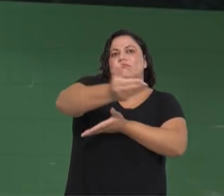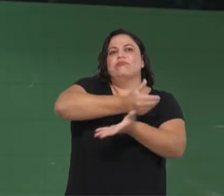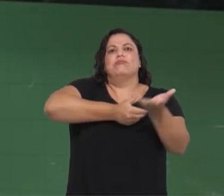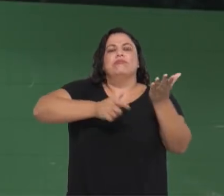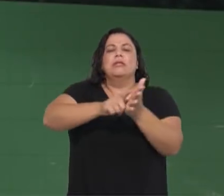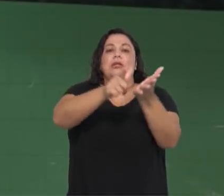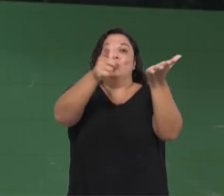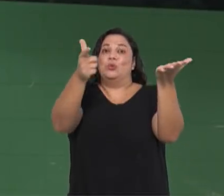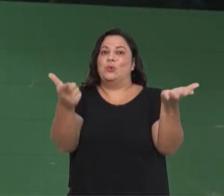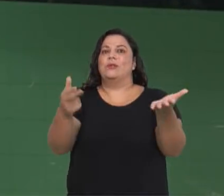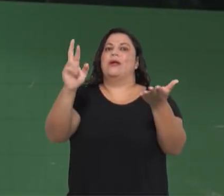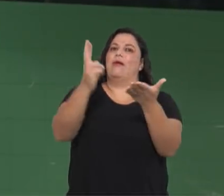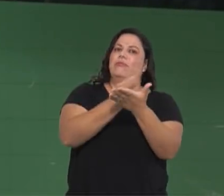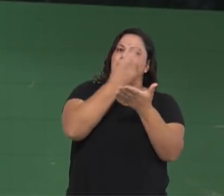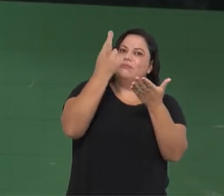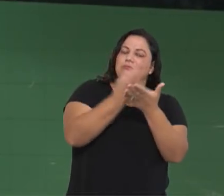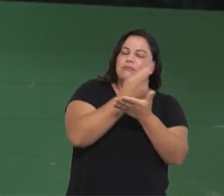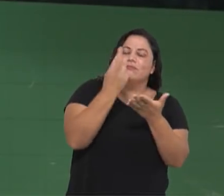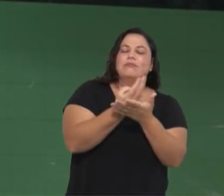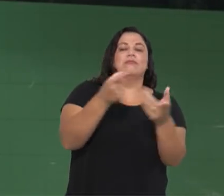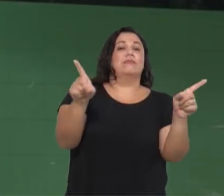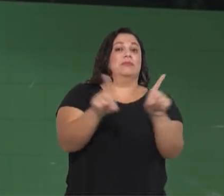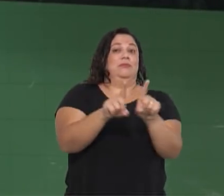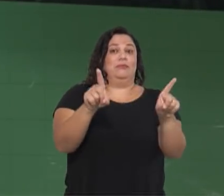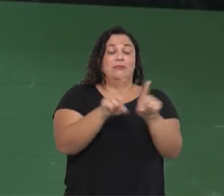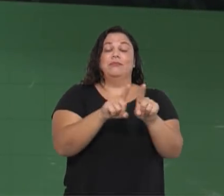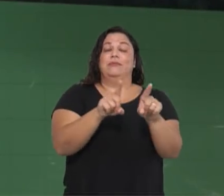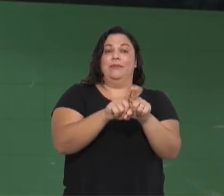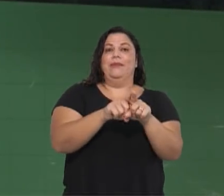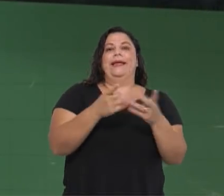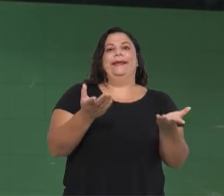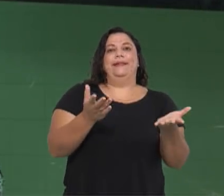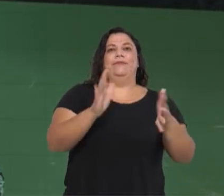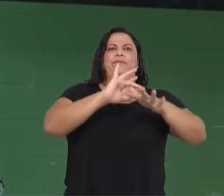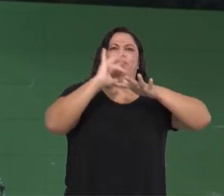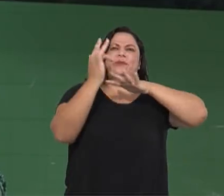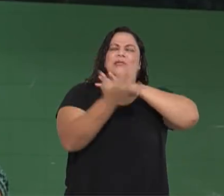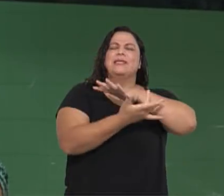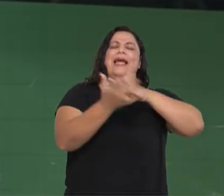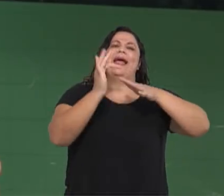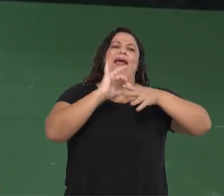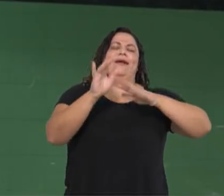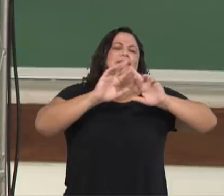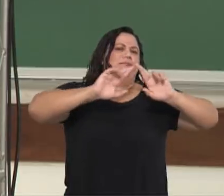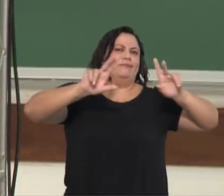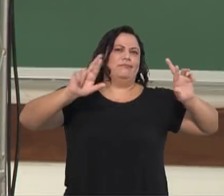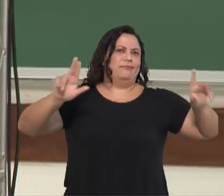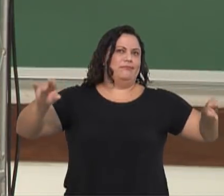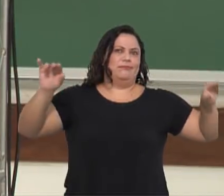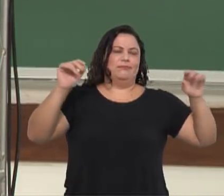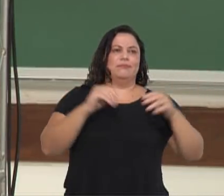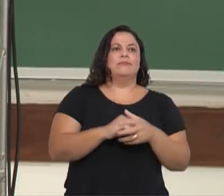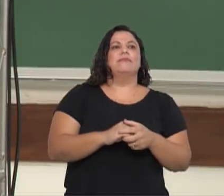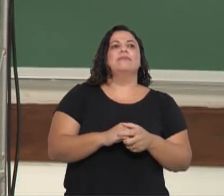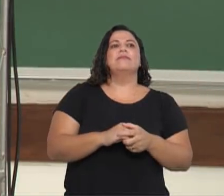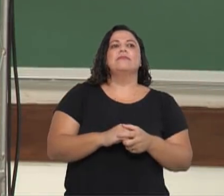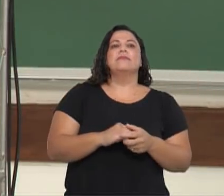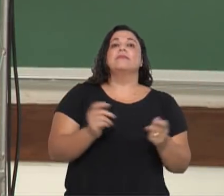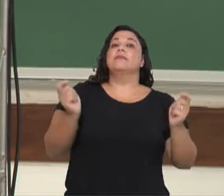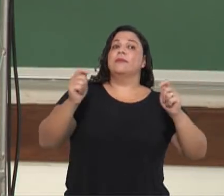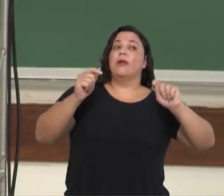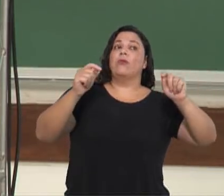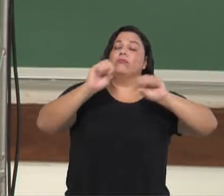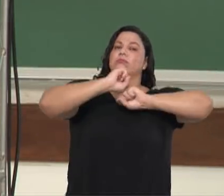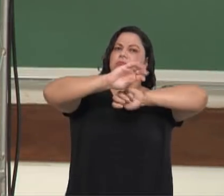como revistas físicas ou virtuais, também em blogs e sites específicos, tá? Eu trabalhei